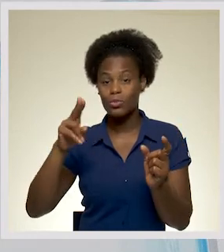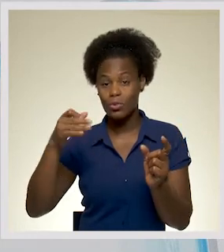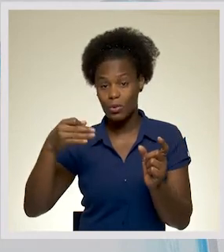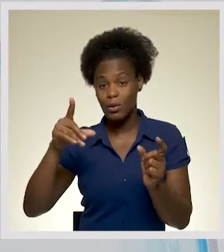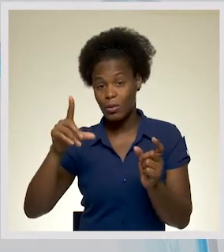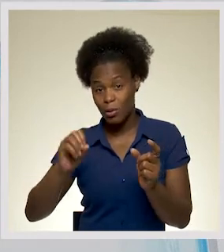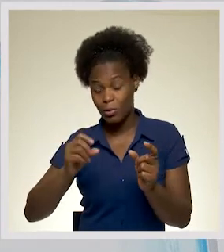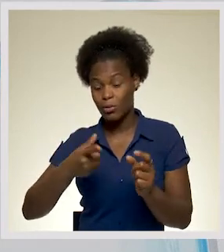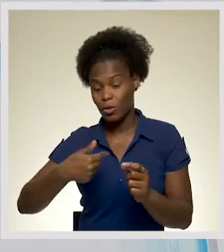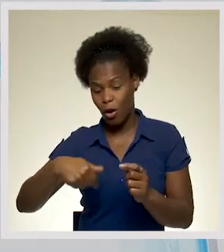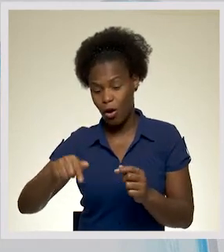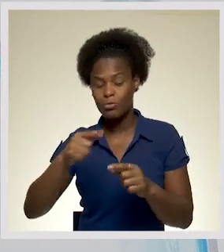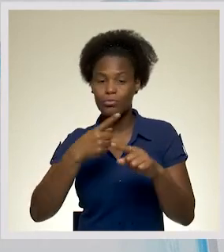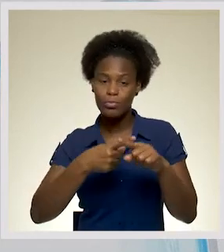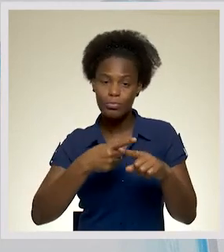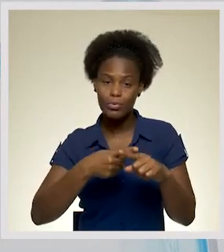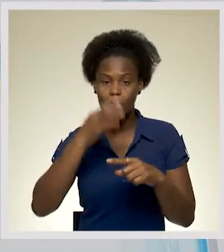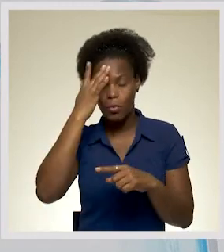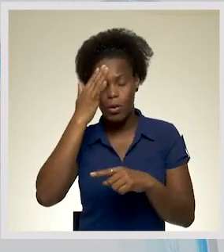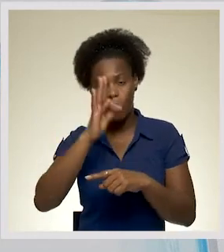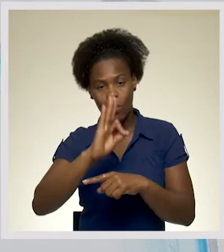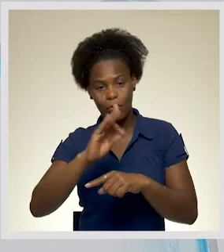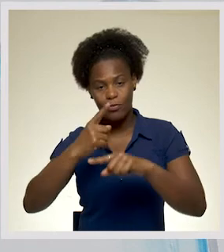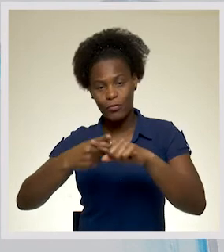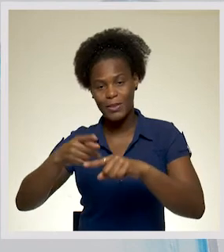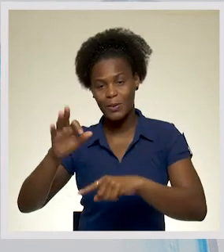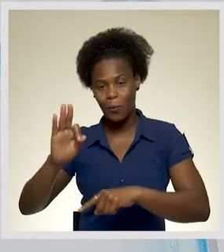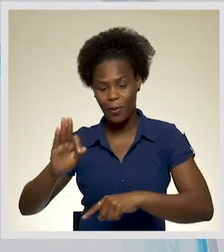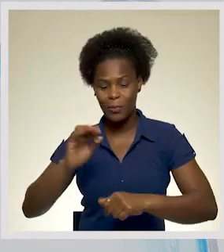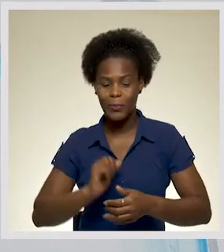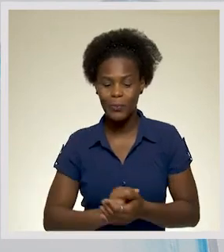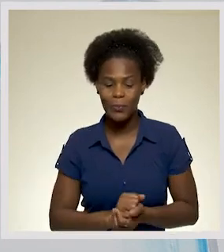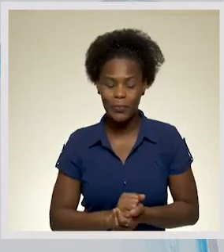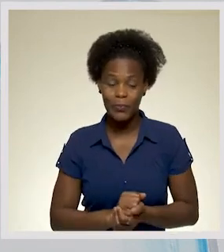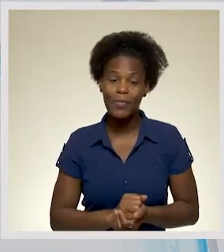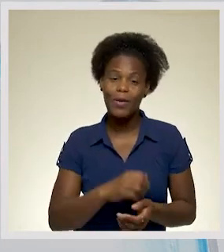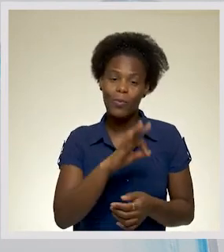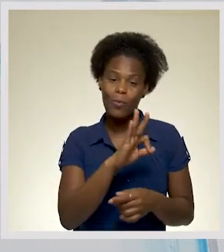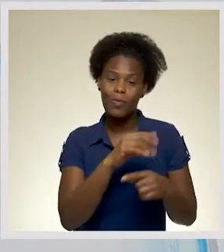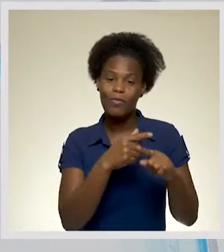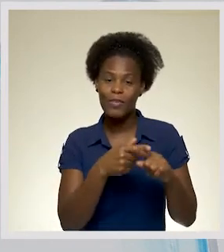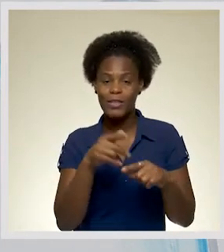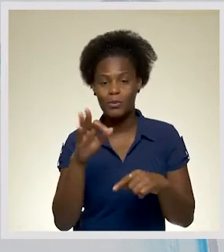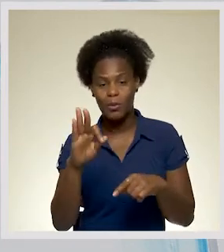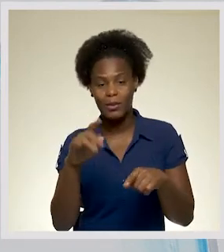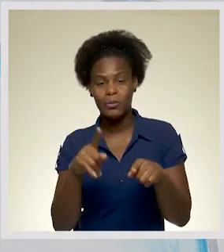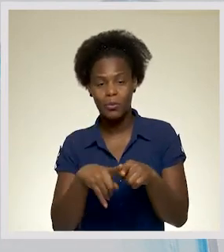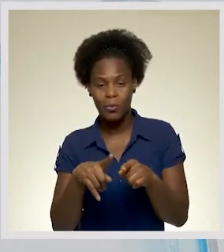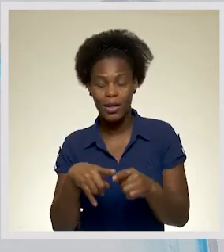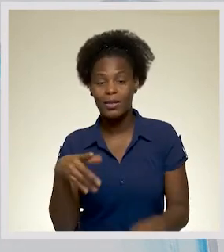o 4 pelo 4. 4 vezes 4 é igual